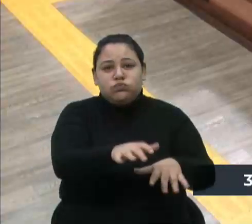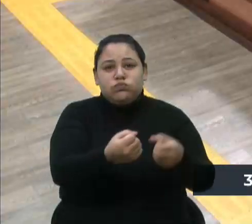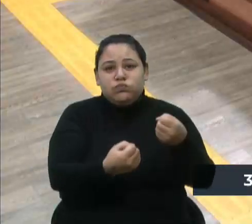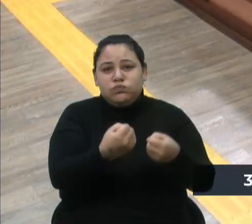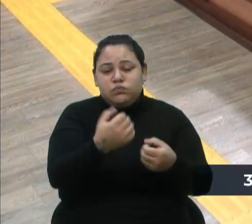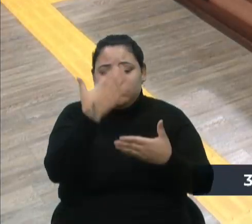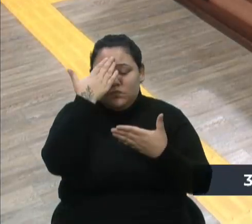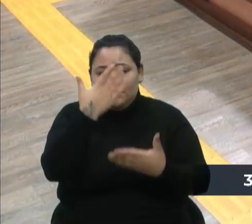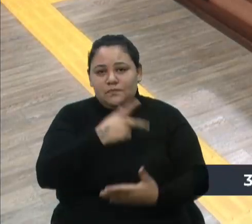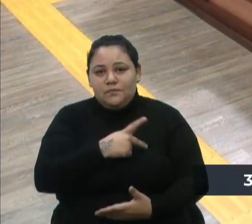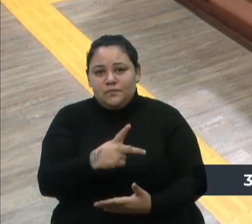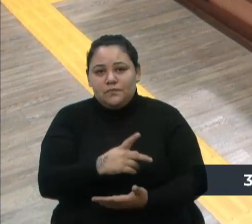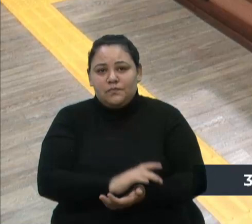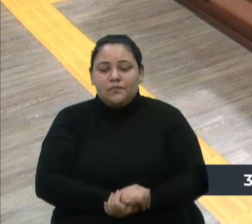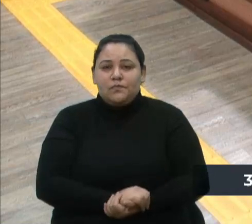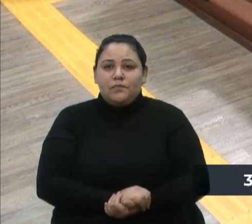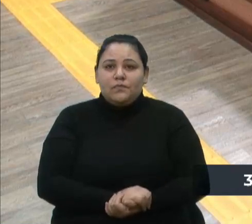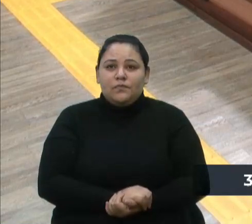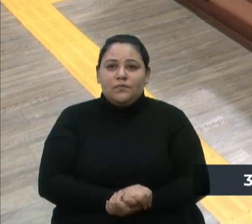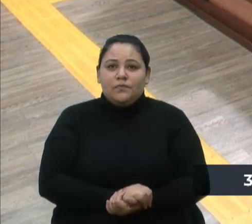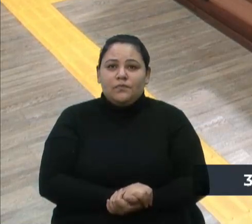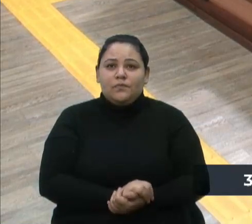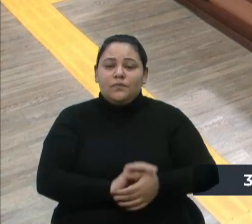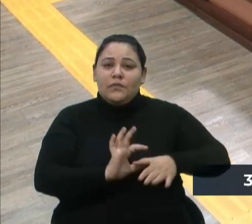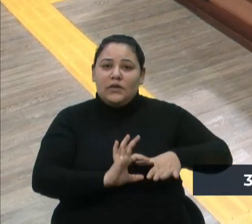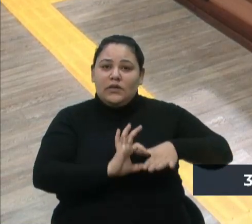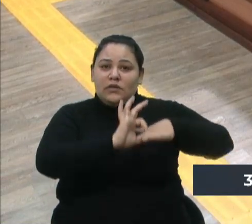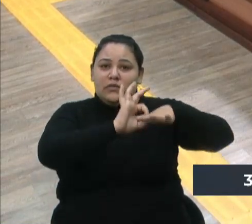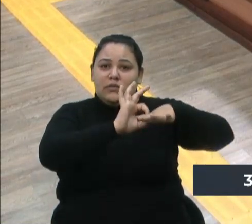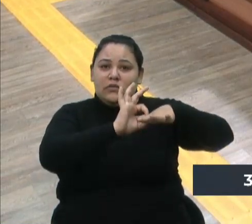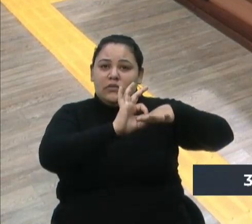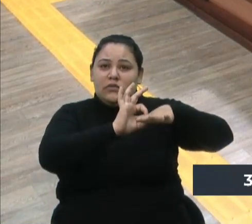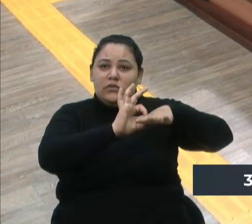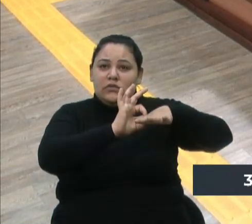Obrigado, Clóvis. Xuxa, em declaração de líder, a bancada do PDT.